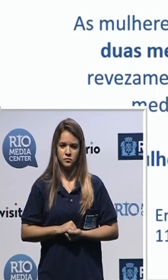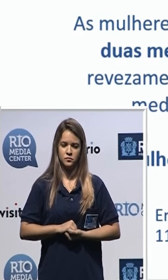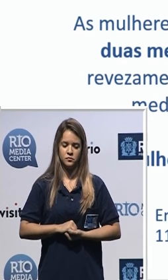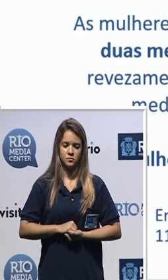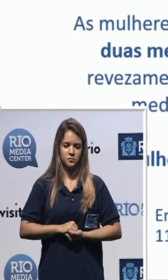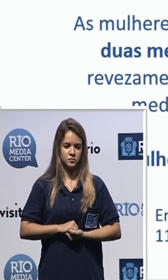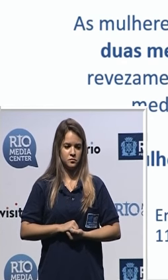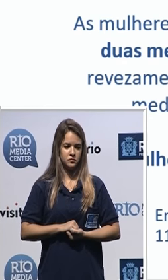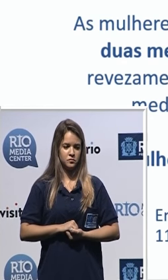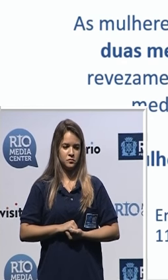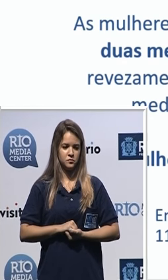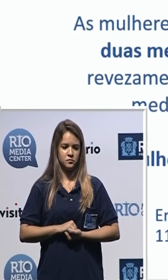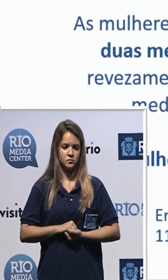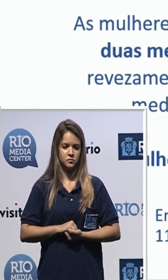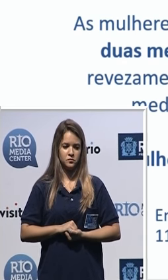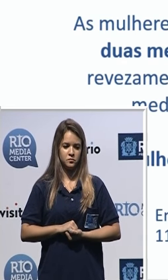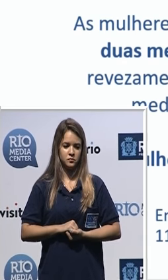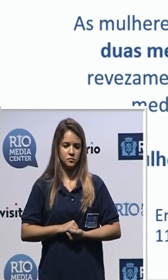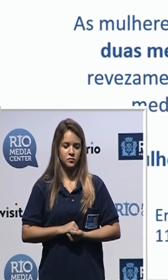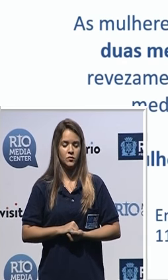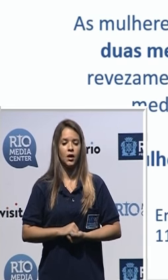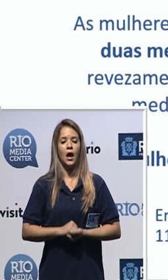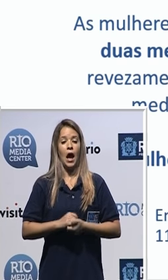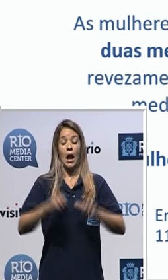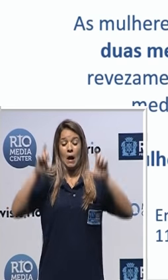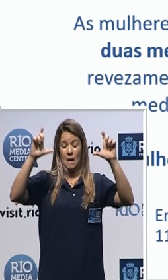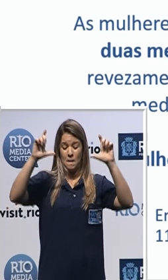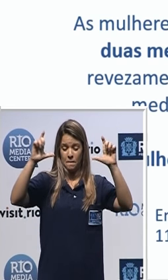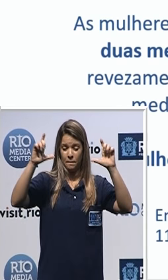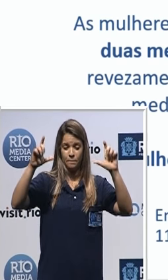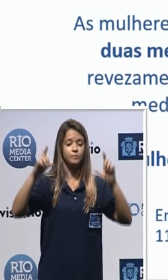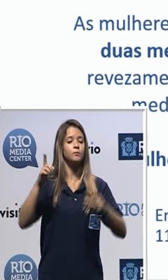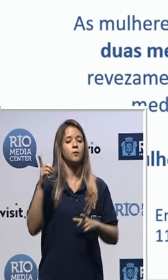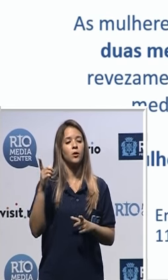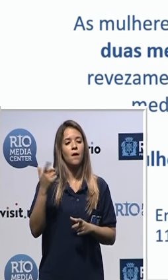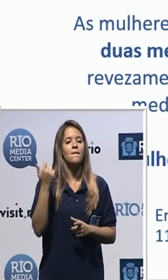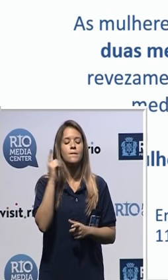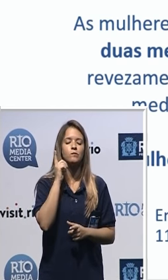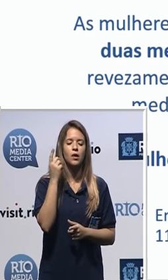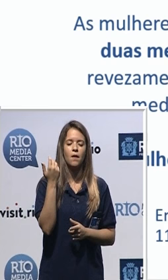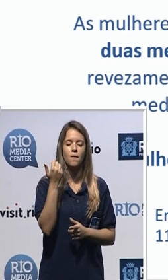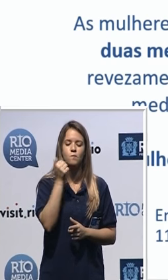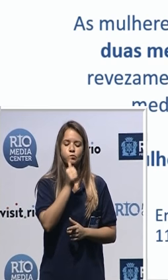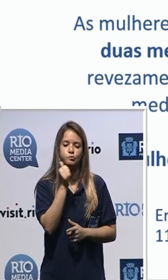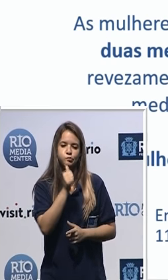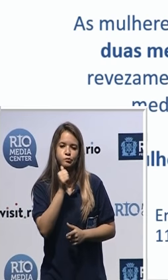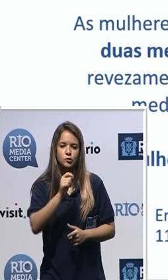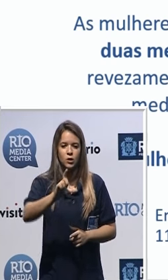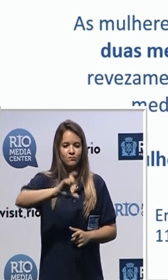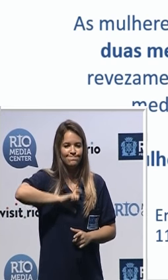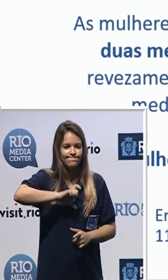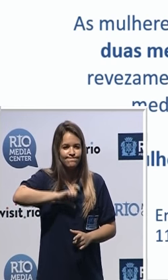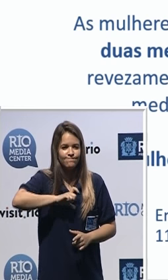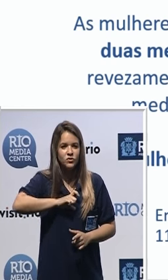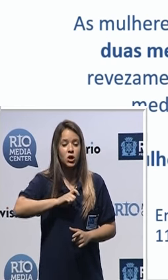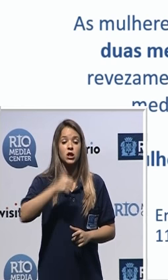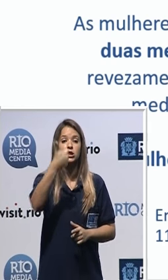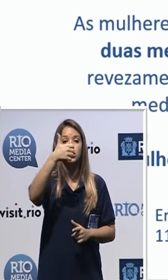A melhor campanha feminina da história do Brasil, 19 medalhas conquistadas por